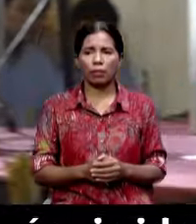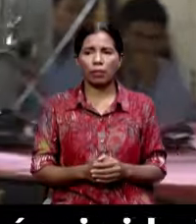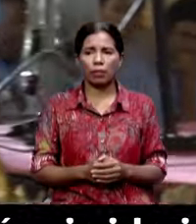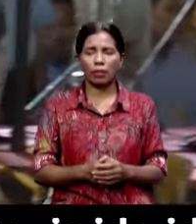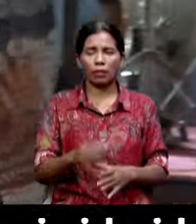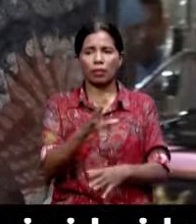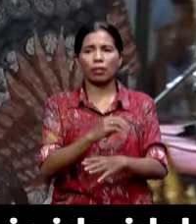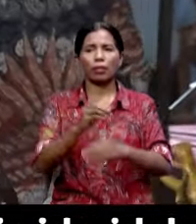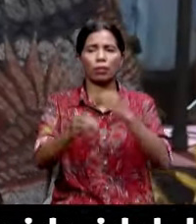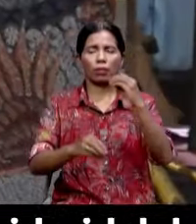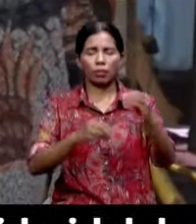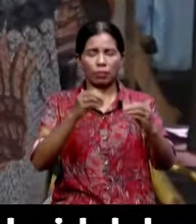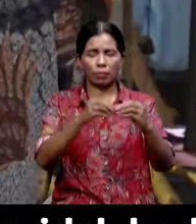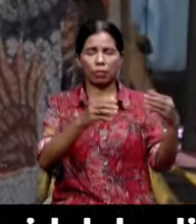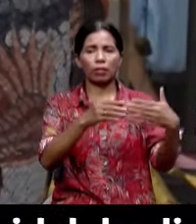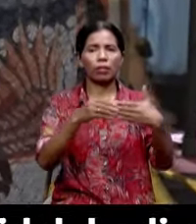tristeza,